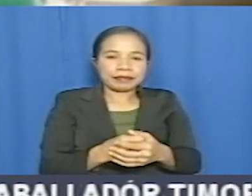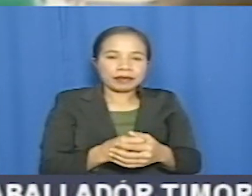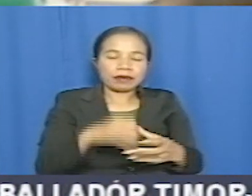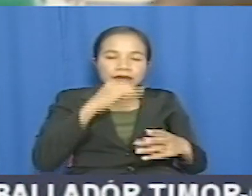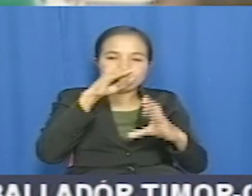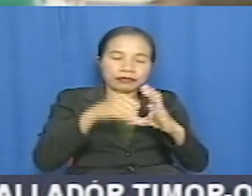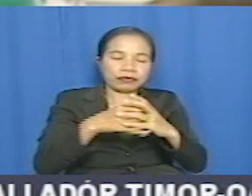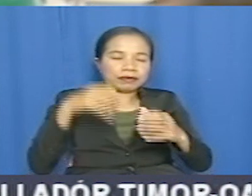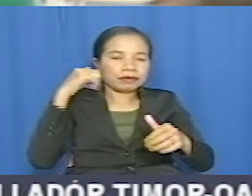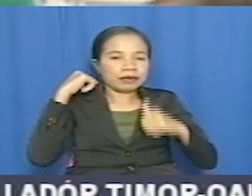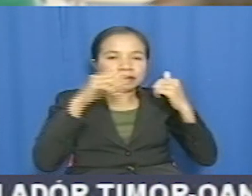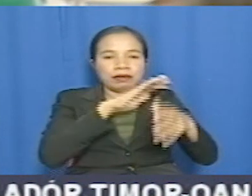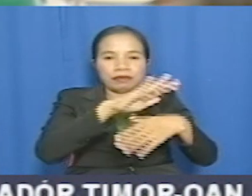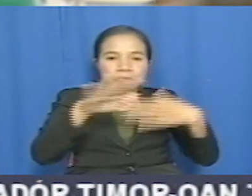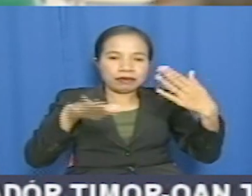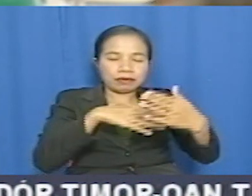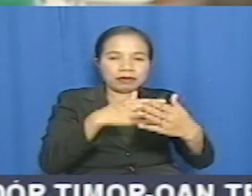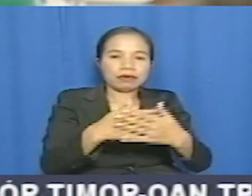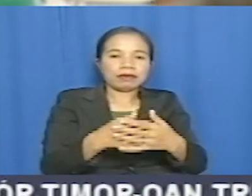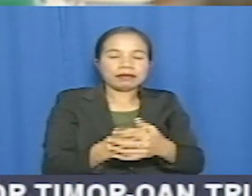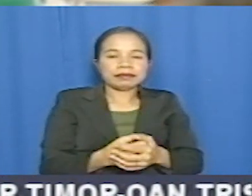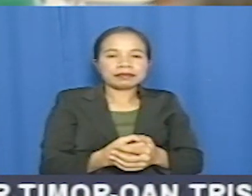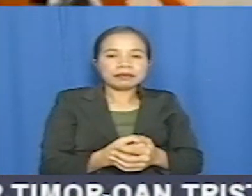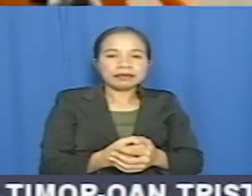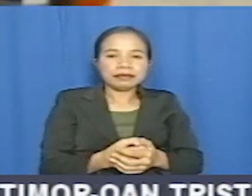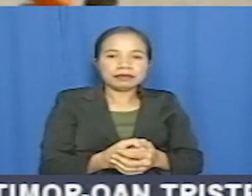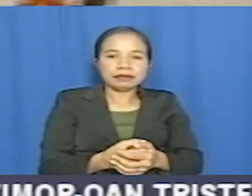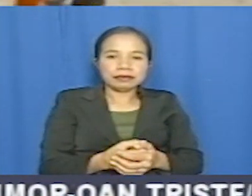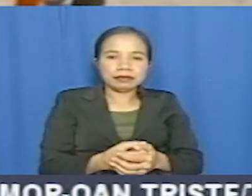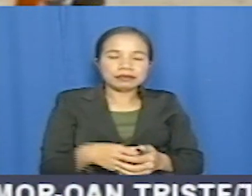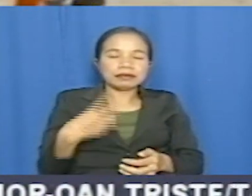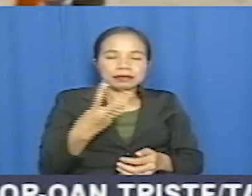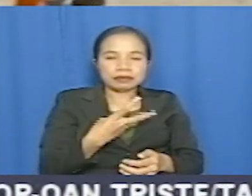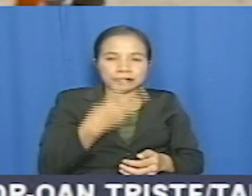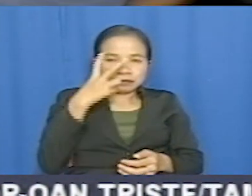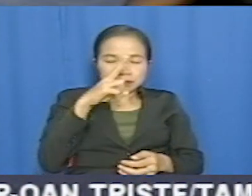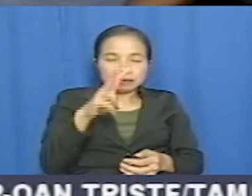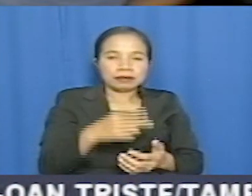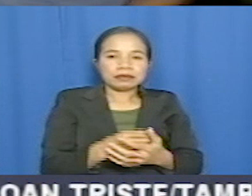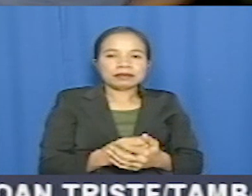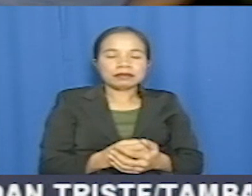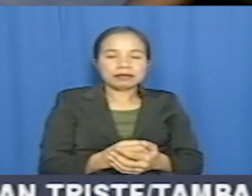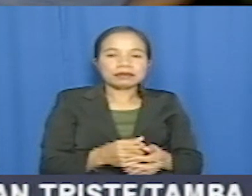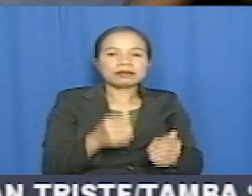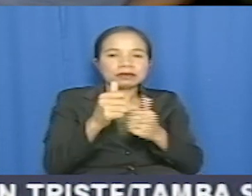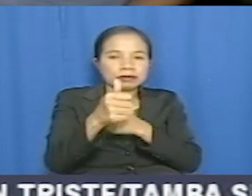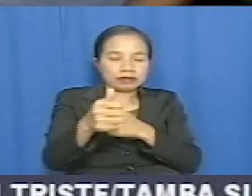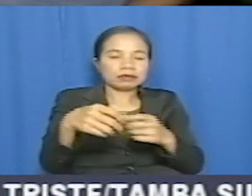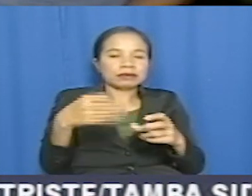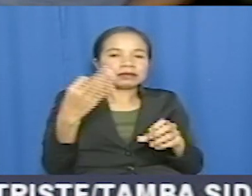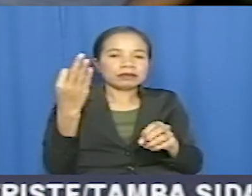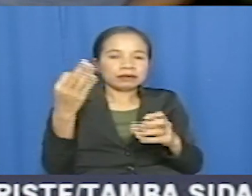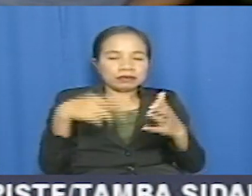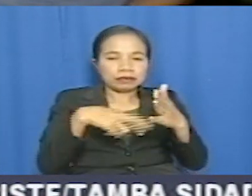sira endurance test bot cerne hotu husi ne ba maka ita hare kata nia preensi ona requisito stomak